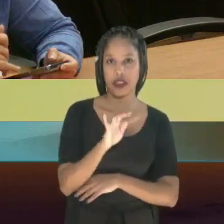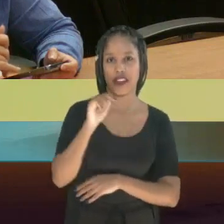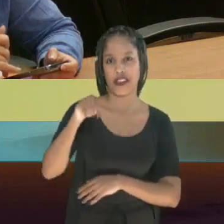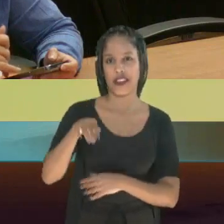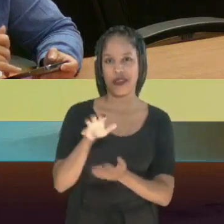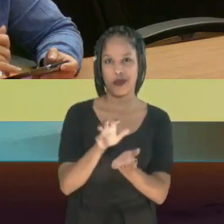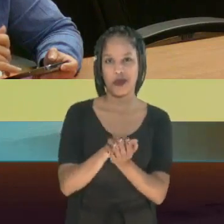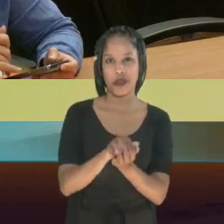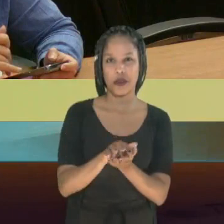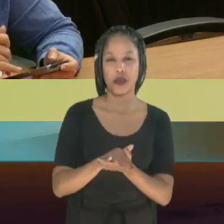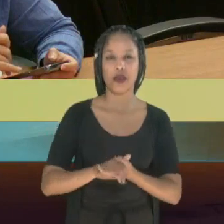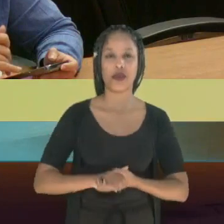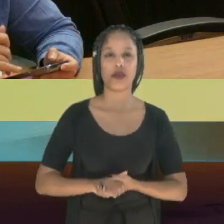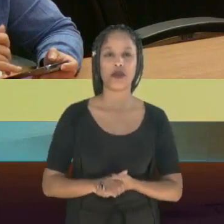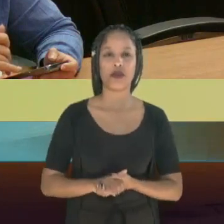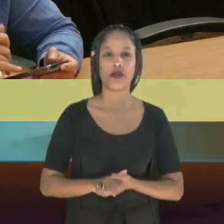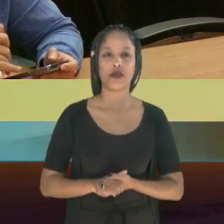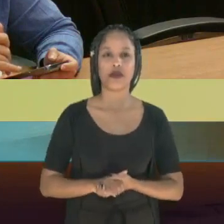Pernambuco,